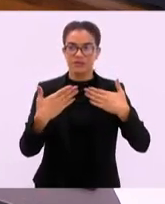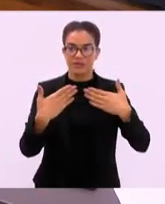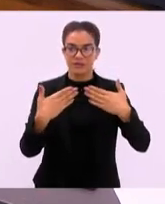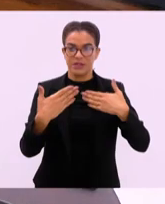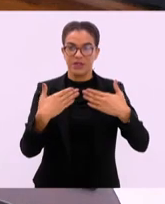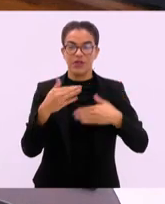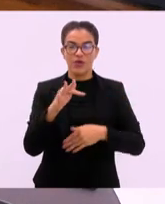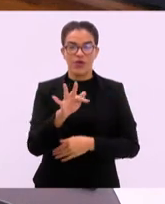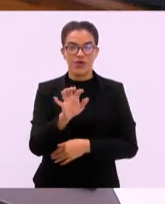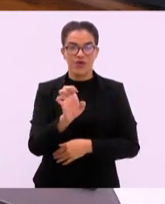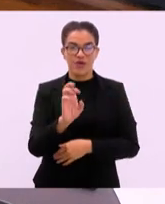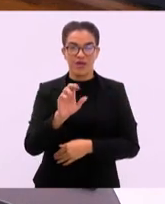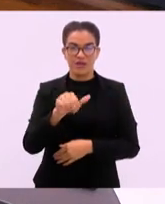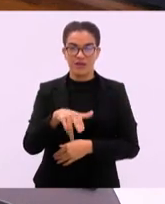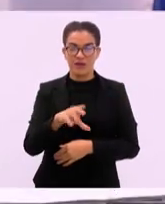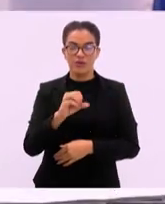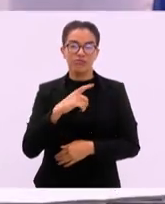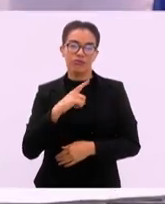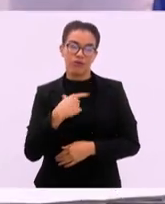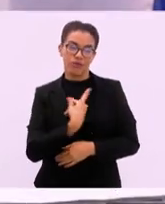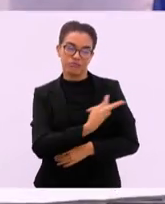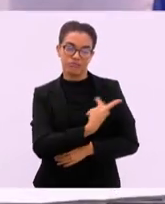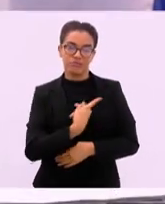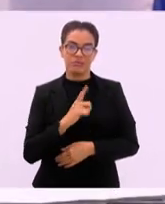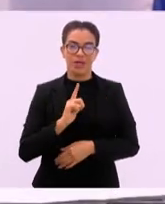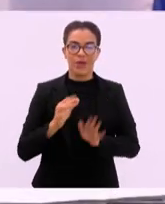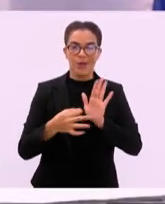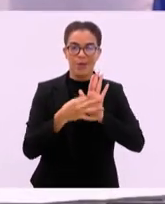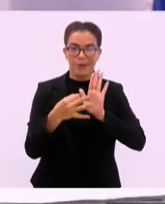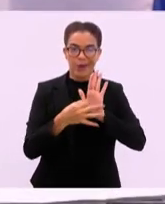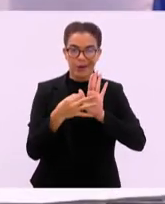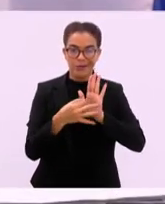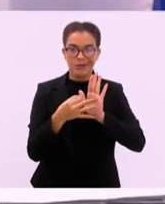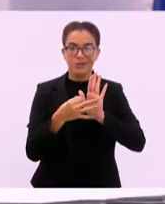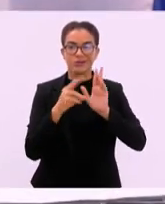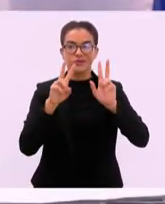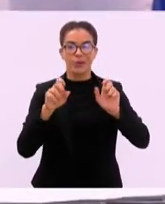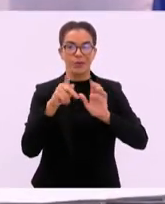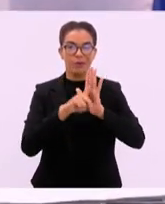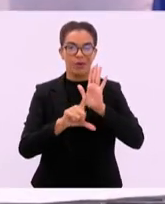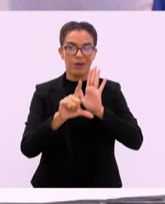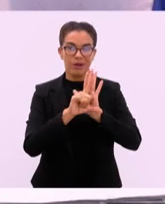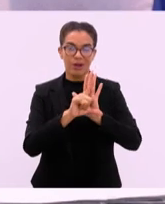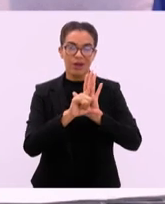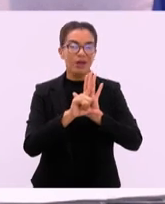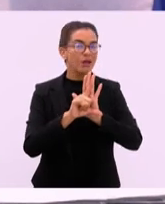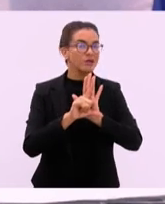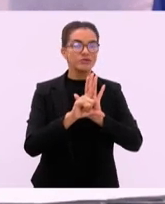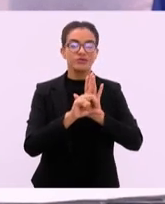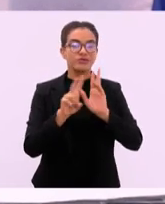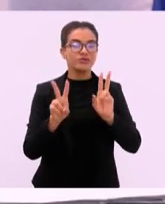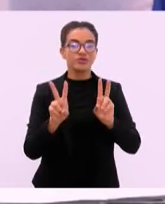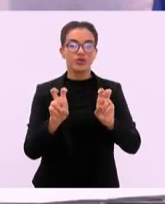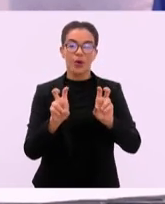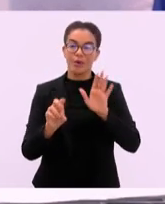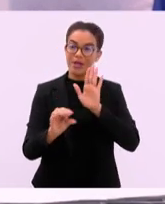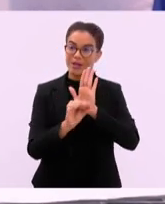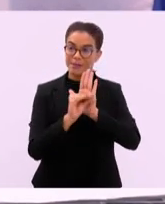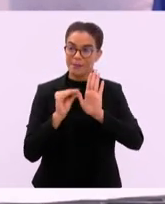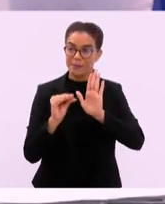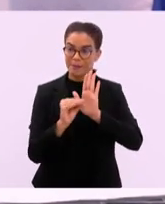com o Fernando aqui, que a gente deu um parecer sobre o projeto, mas, na verdade, deveria ser um parecer sobre as